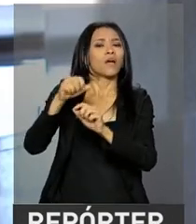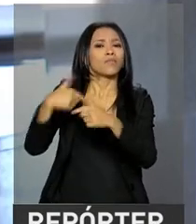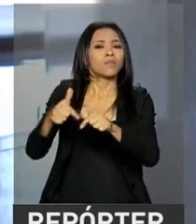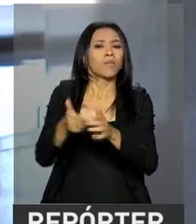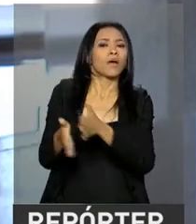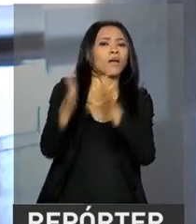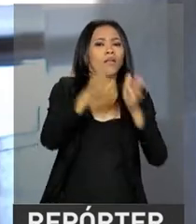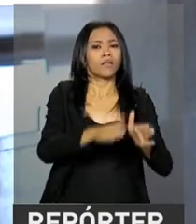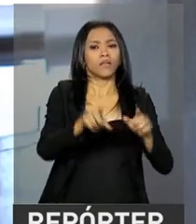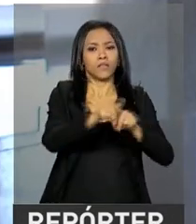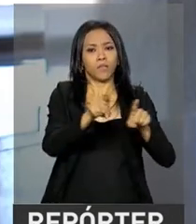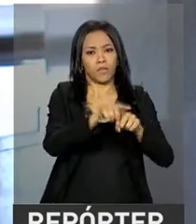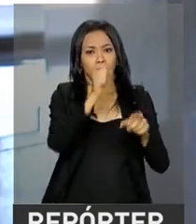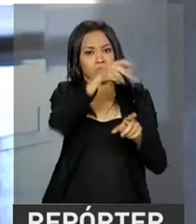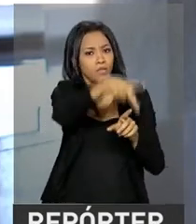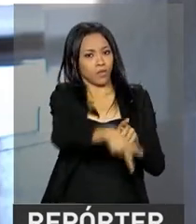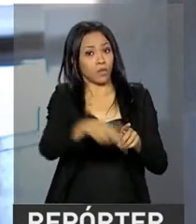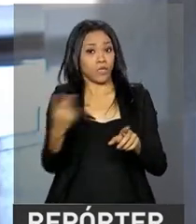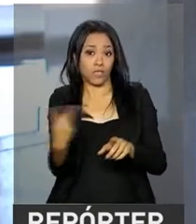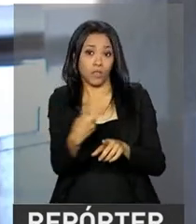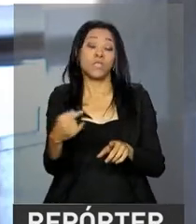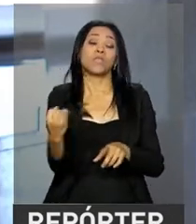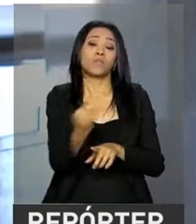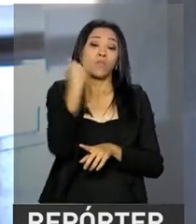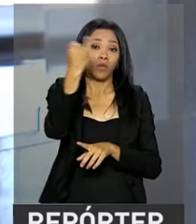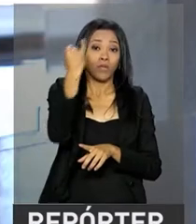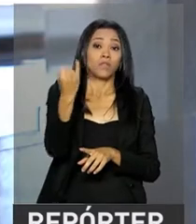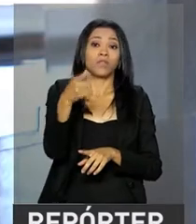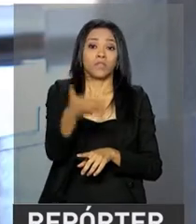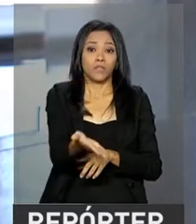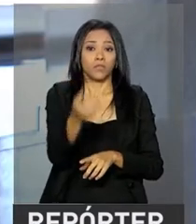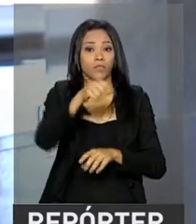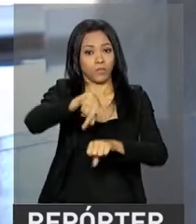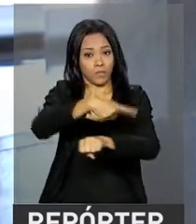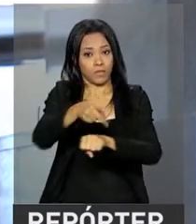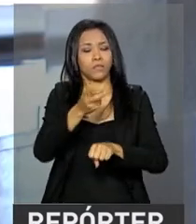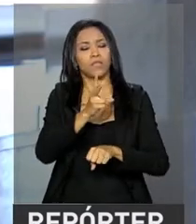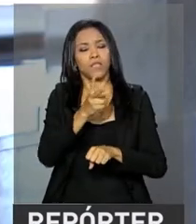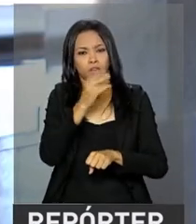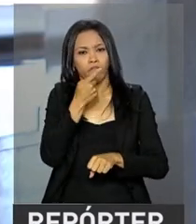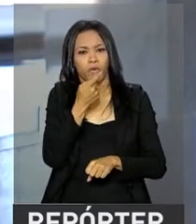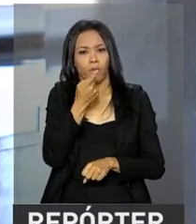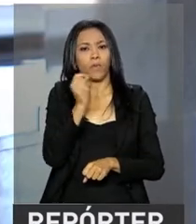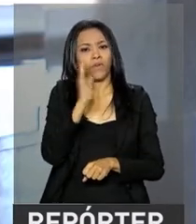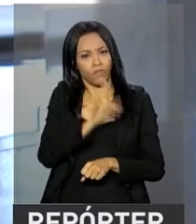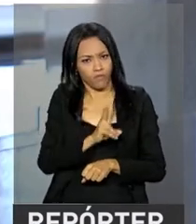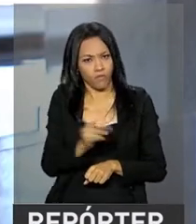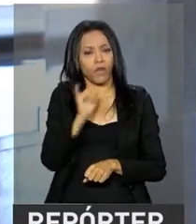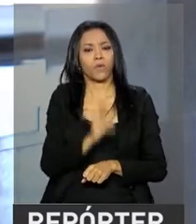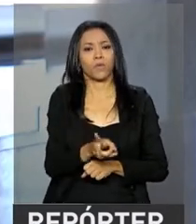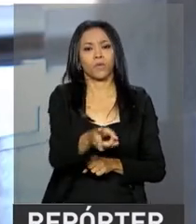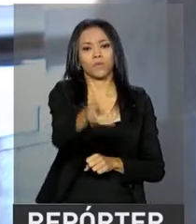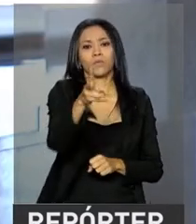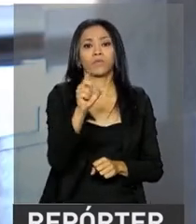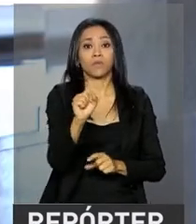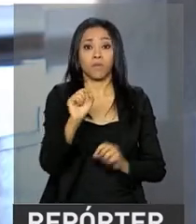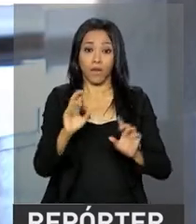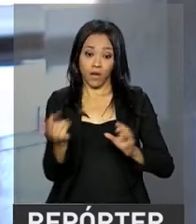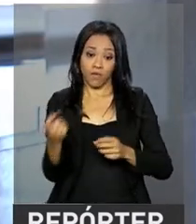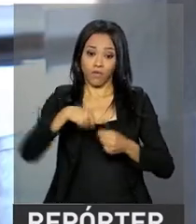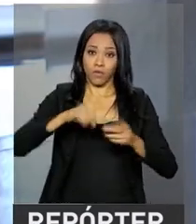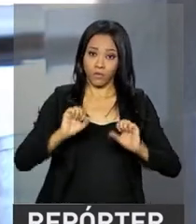importantes para o país e destacou que vai continuar trabalhando pela retomada do crescimento